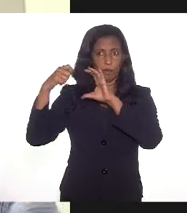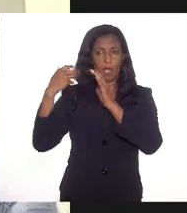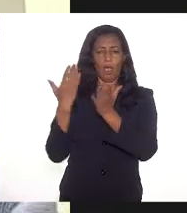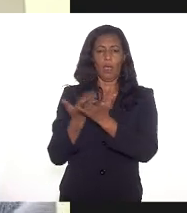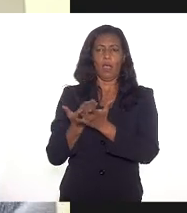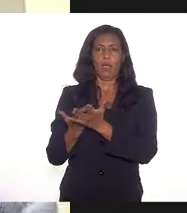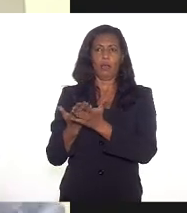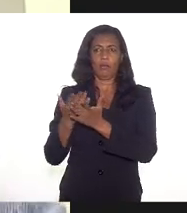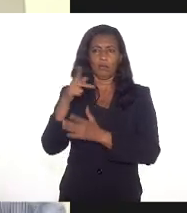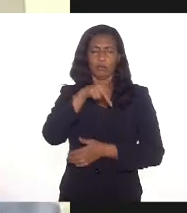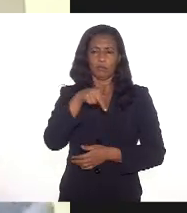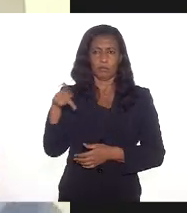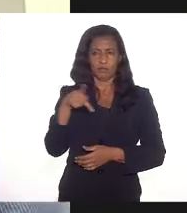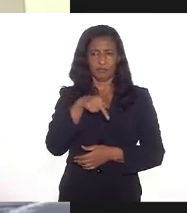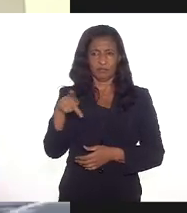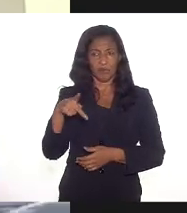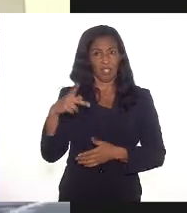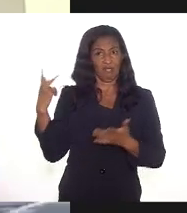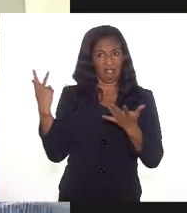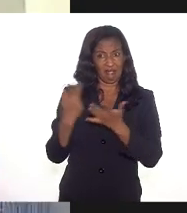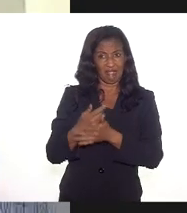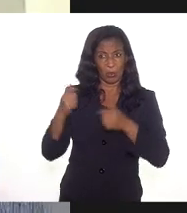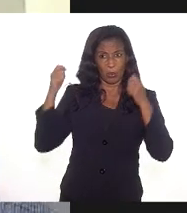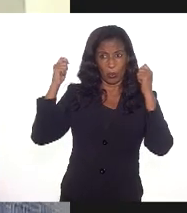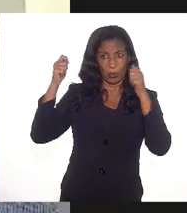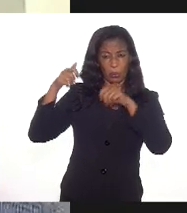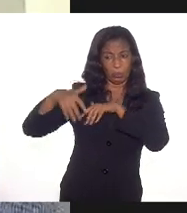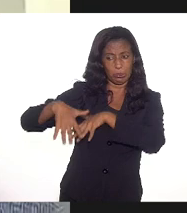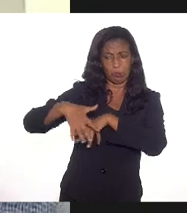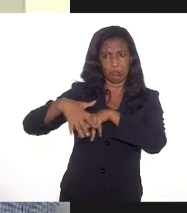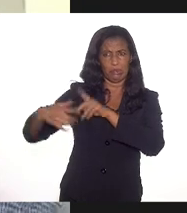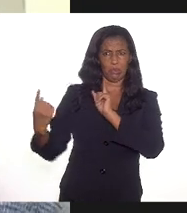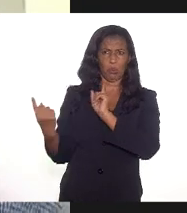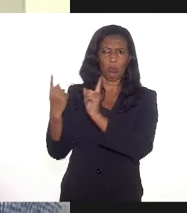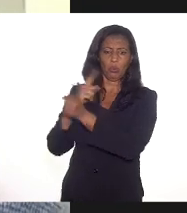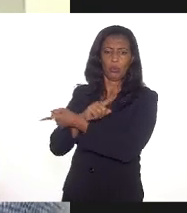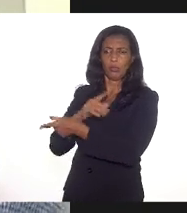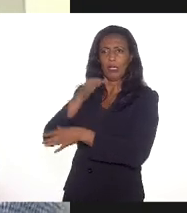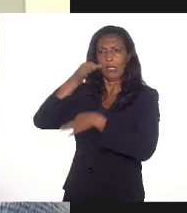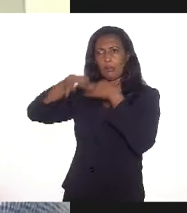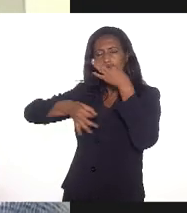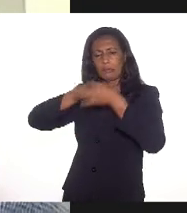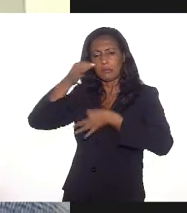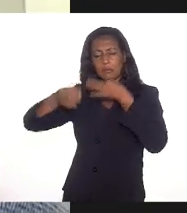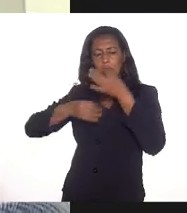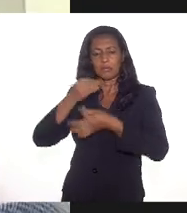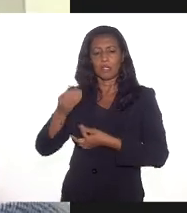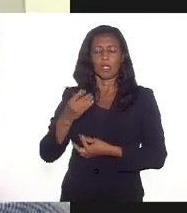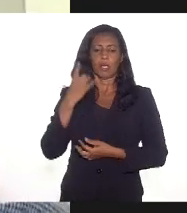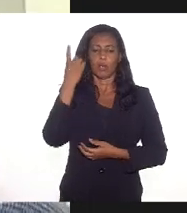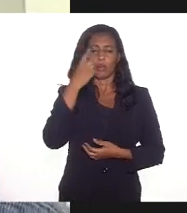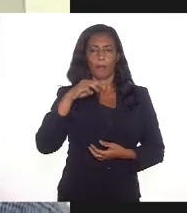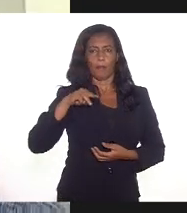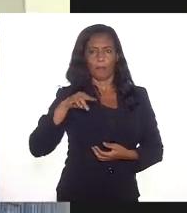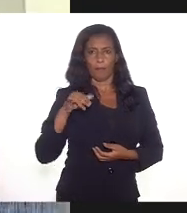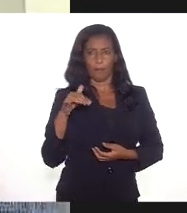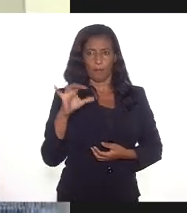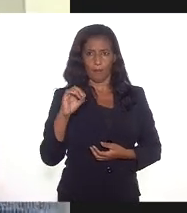e professores, e houve uma manifestação contrária, e o deputado Márcio